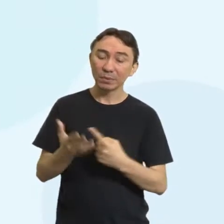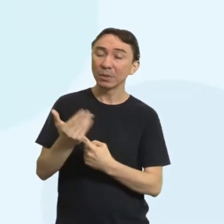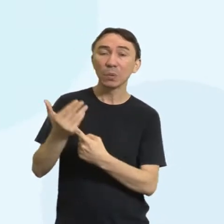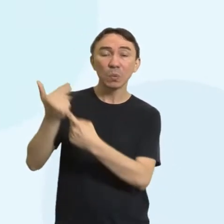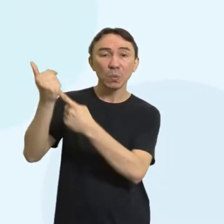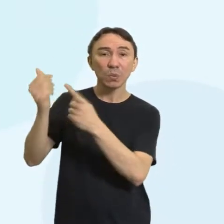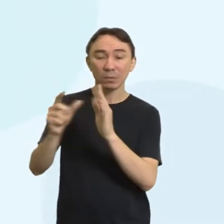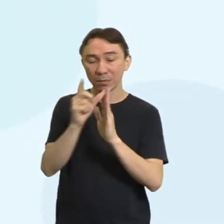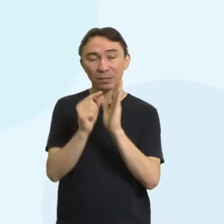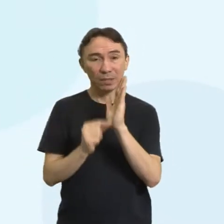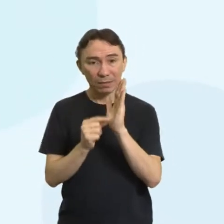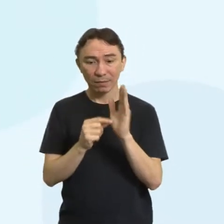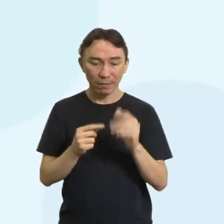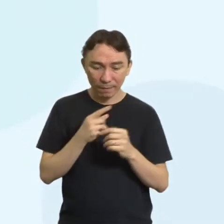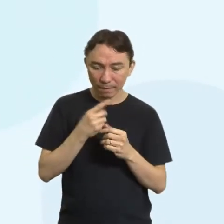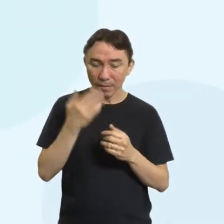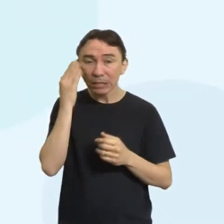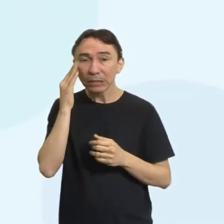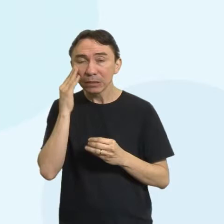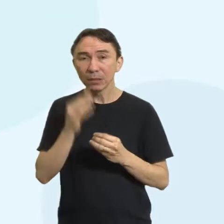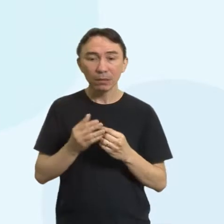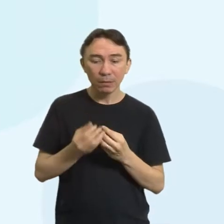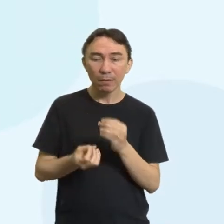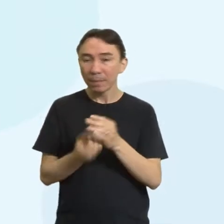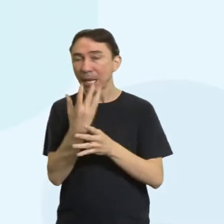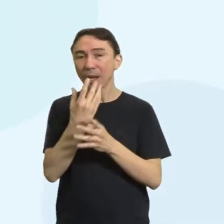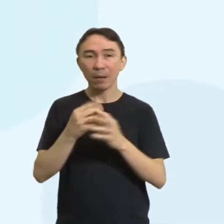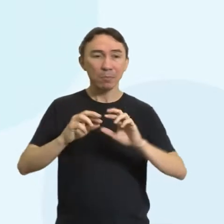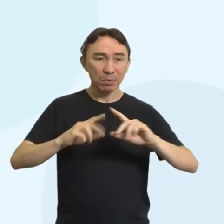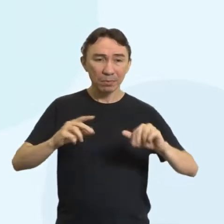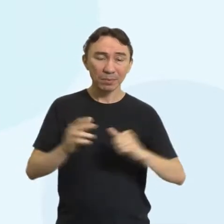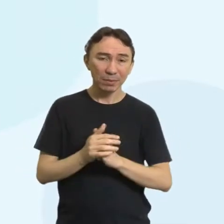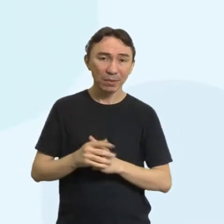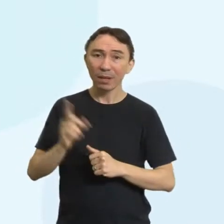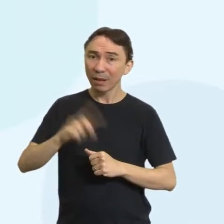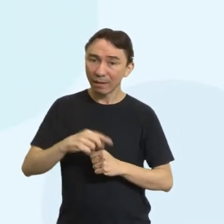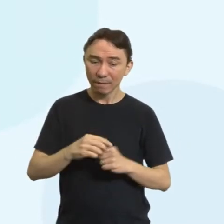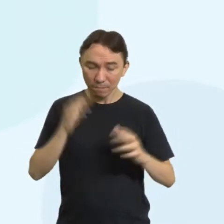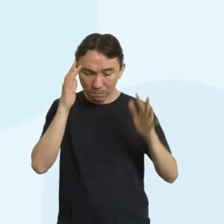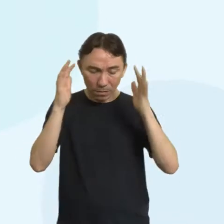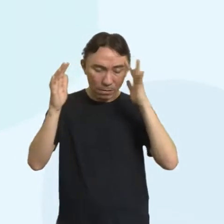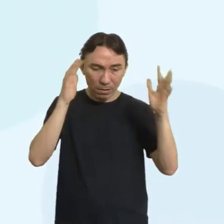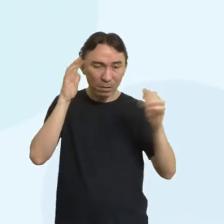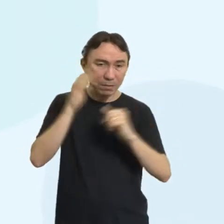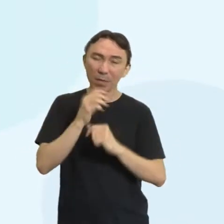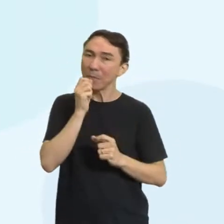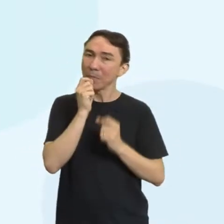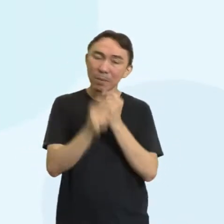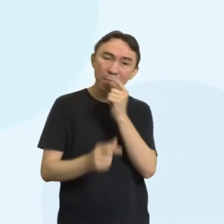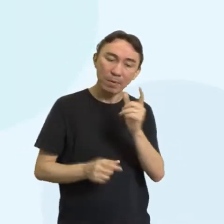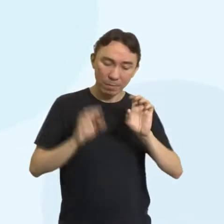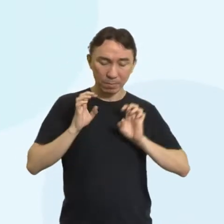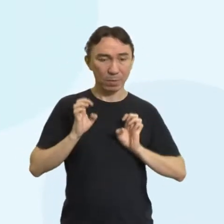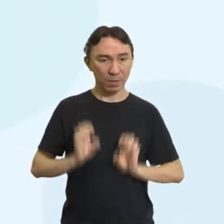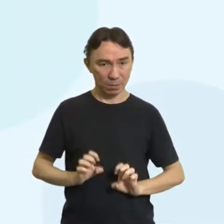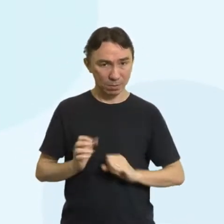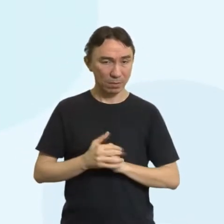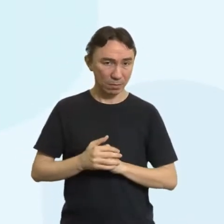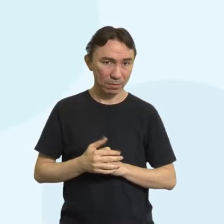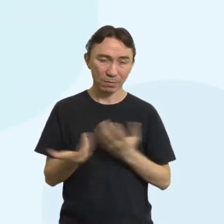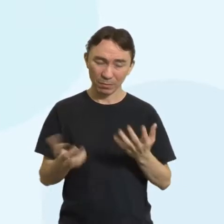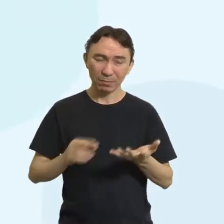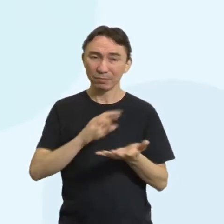informação e comunicação de forma crítica, significativa, reflexiva e ética nas diferentes práticas docentes, como